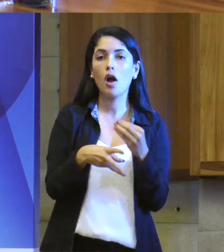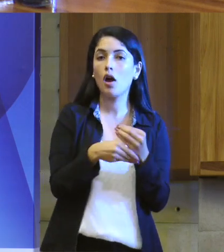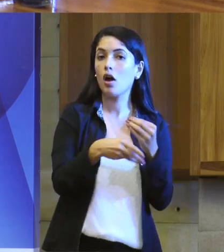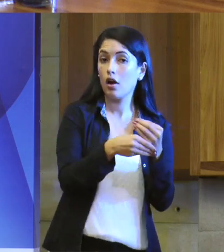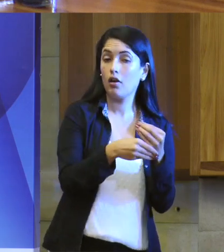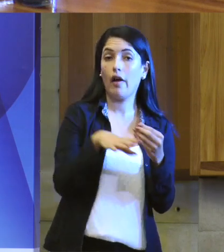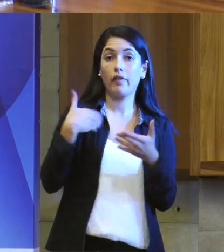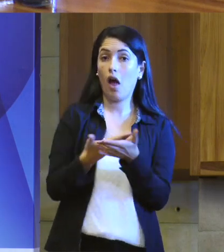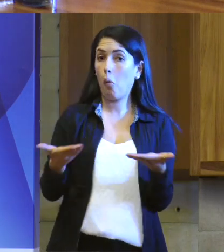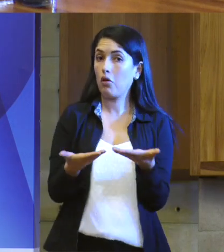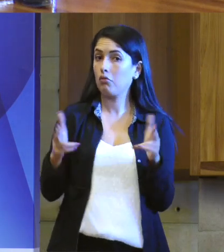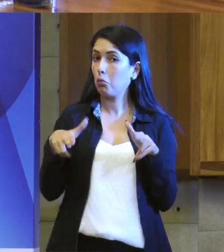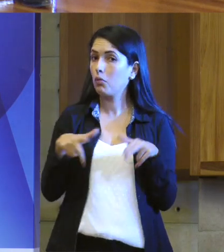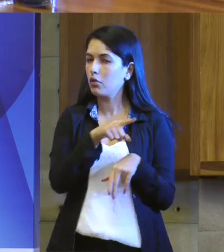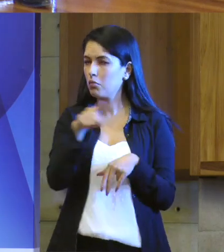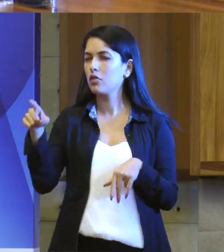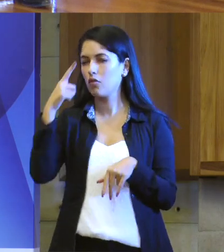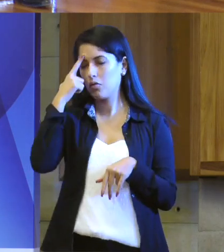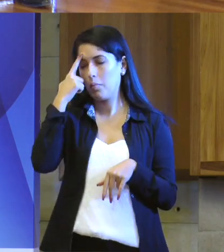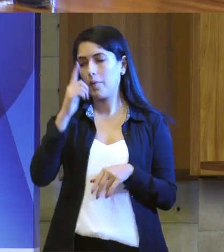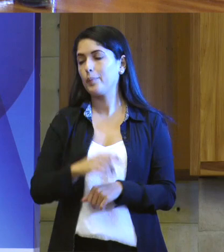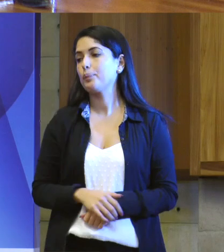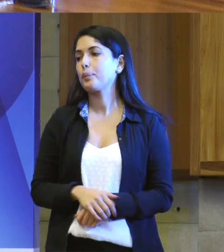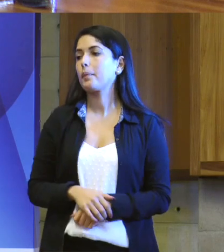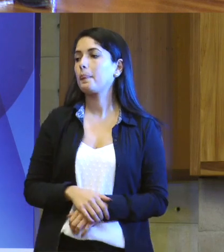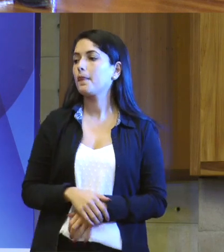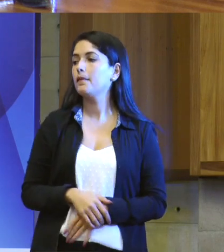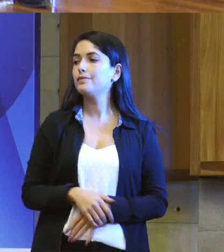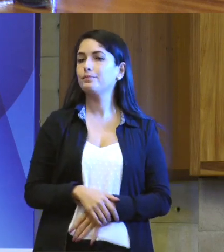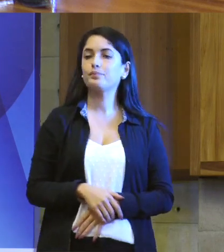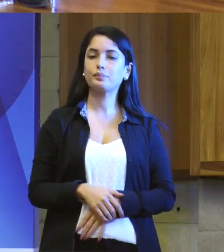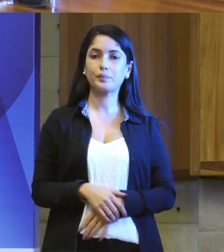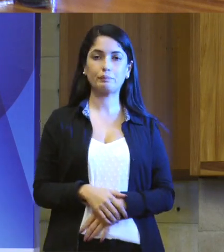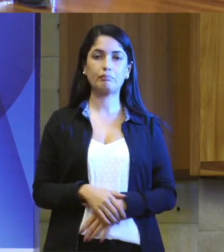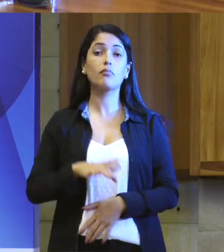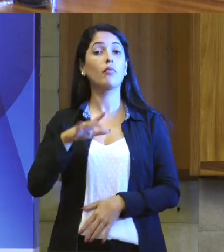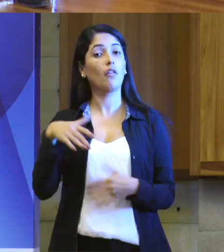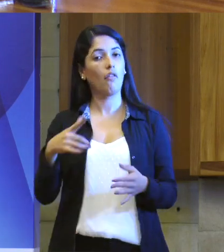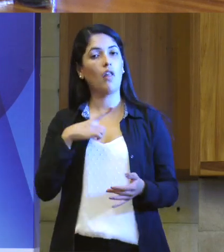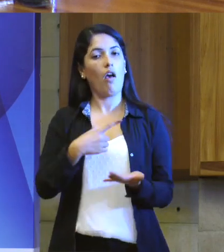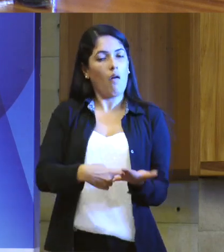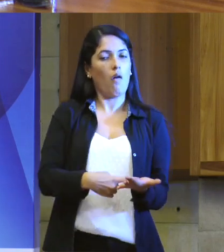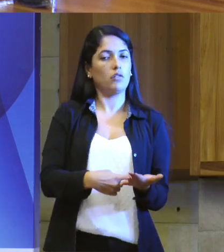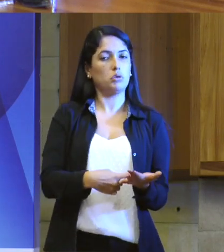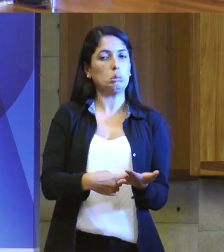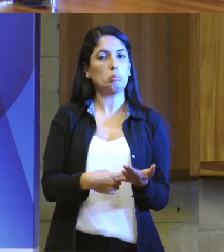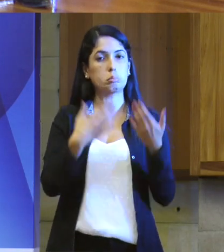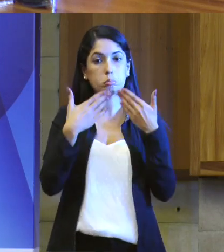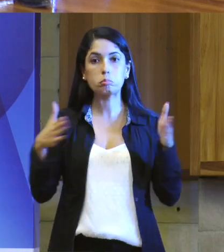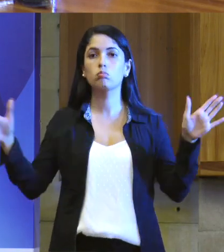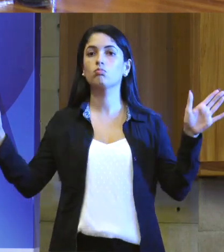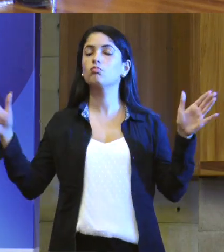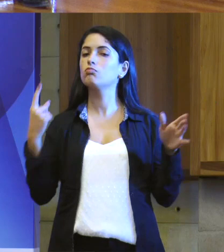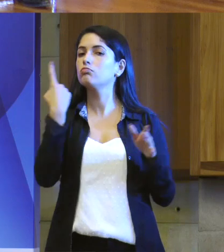negociação até o momento vão ter que adivinhar qual é é e não são acordos abrangentes ambiciosos